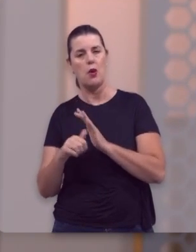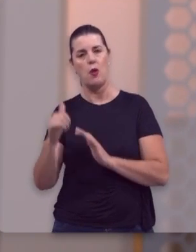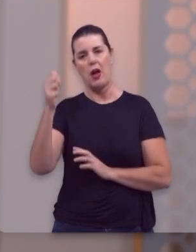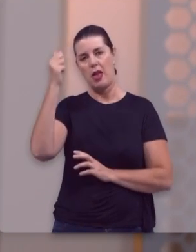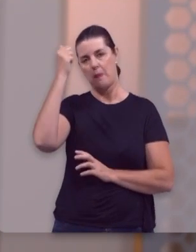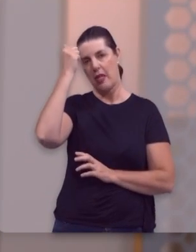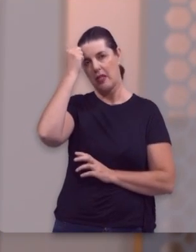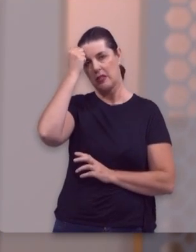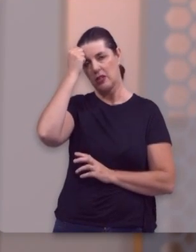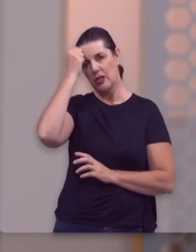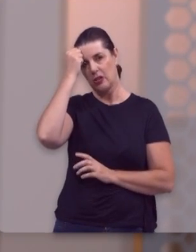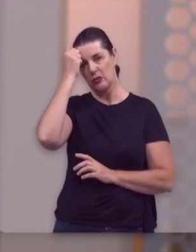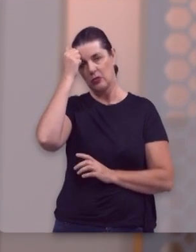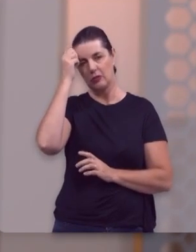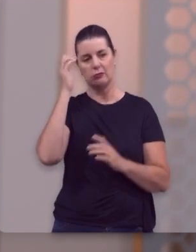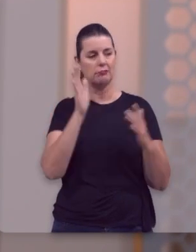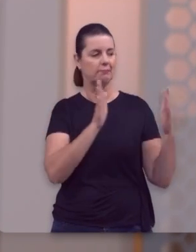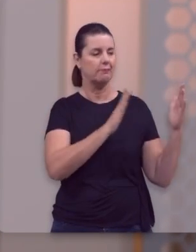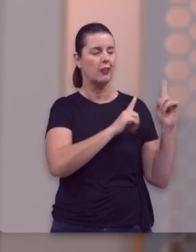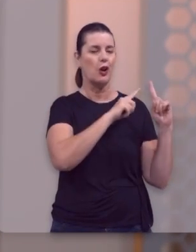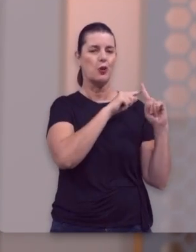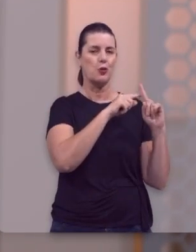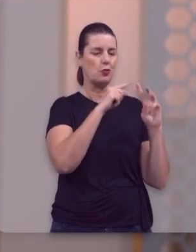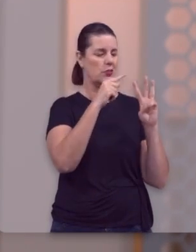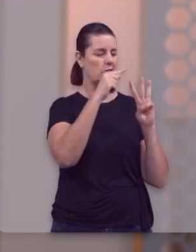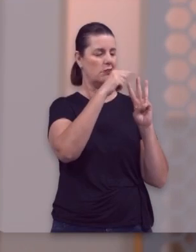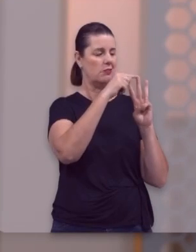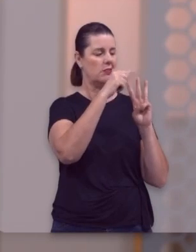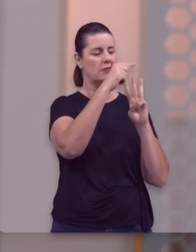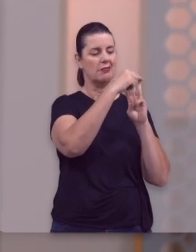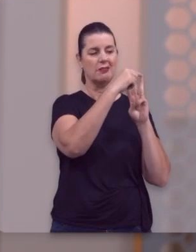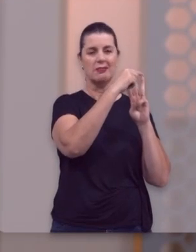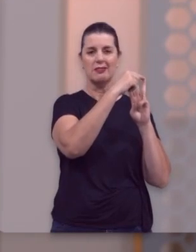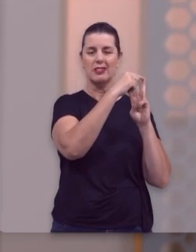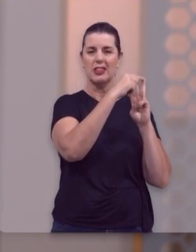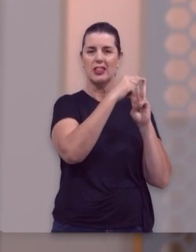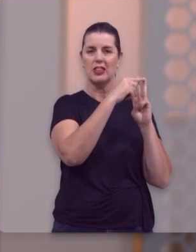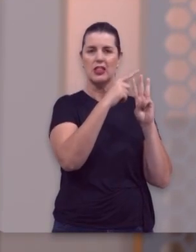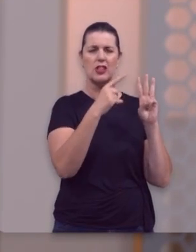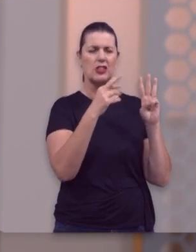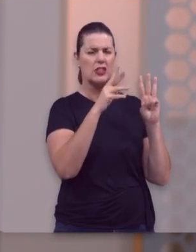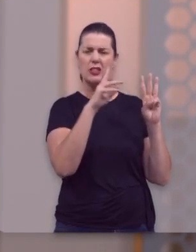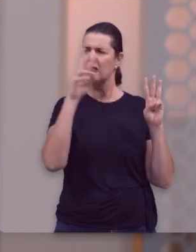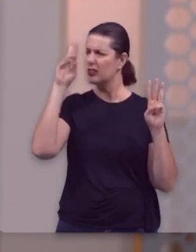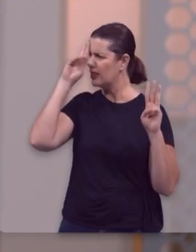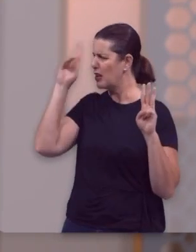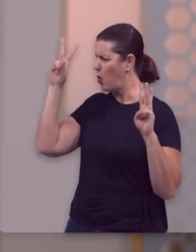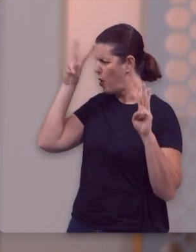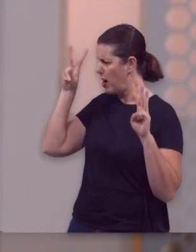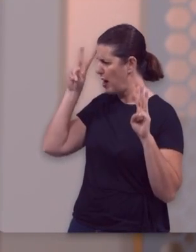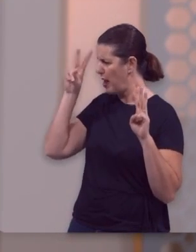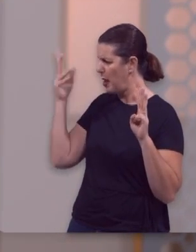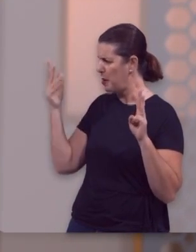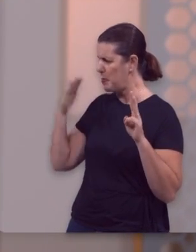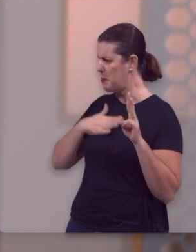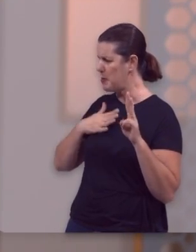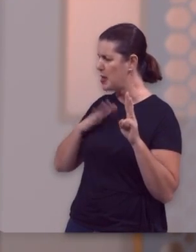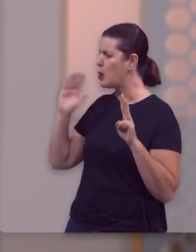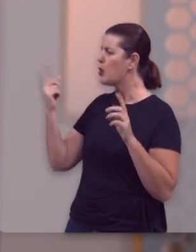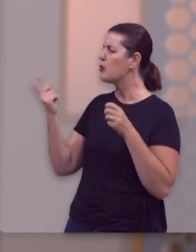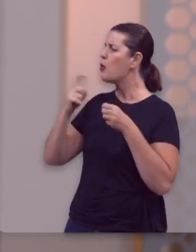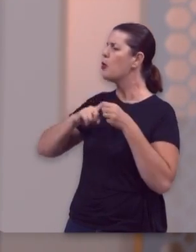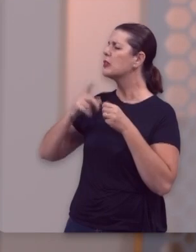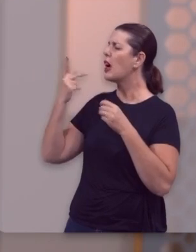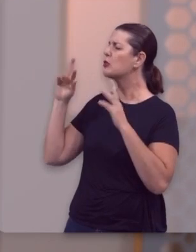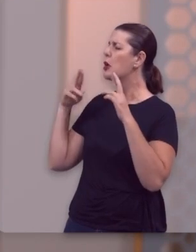lado direito, quando ele se volta para Jesus, diz, Senhor, lembra-te de mim quando vieres no teu reino. E Jesus diz, em verdade